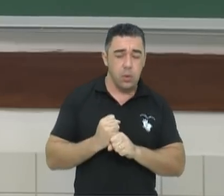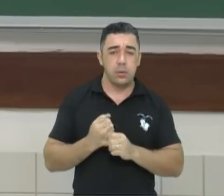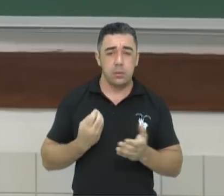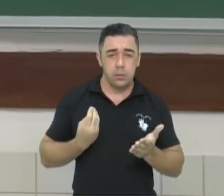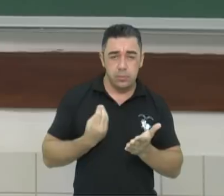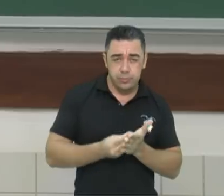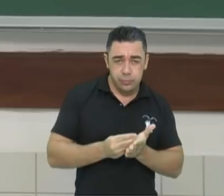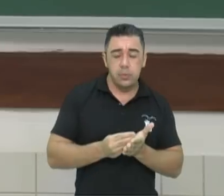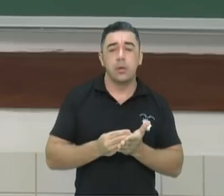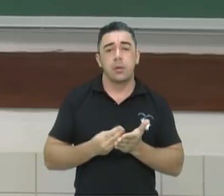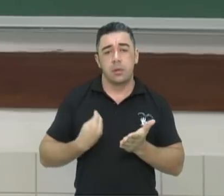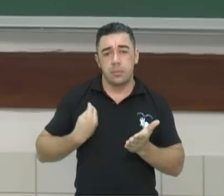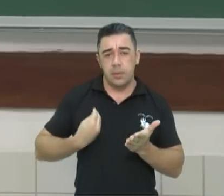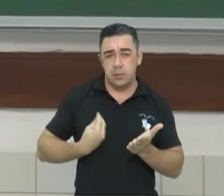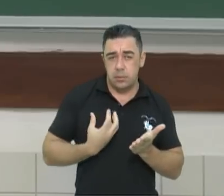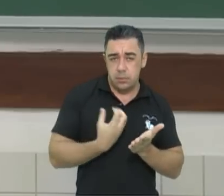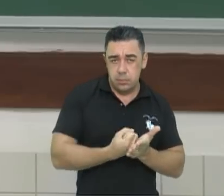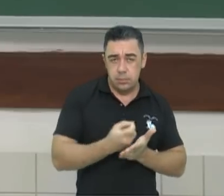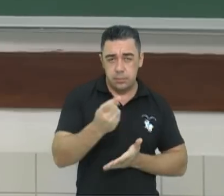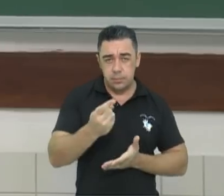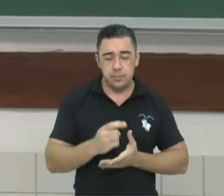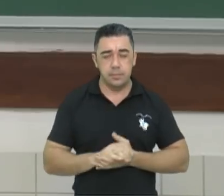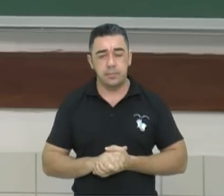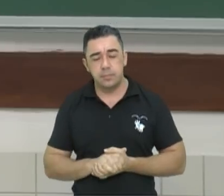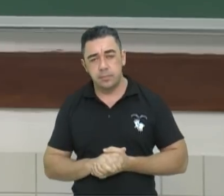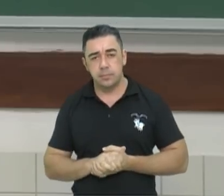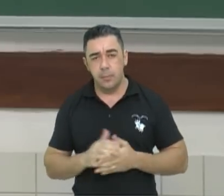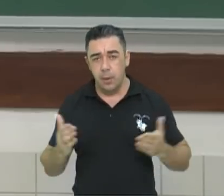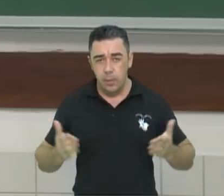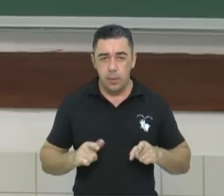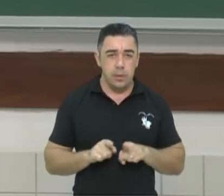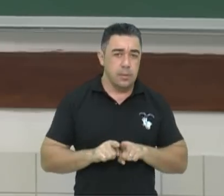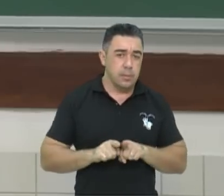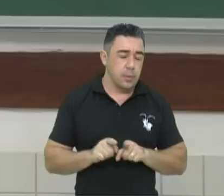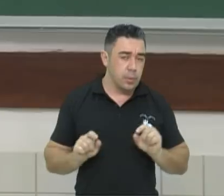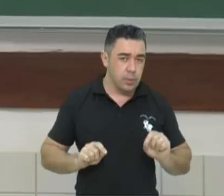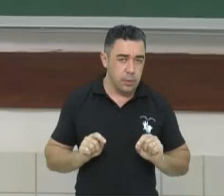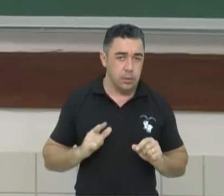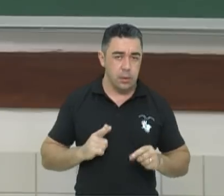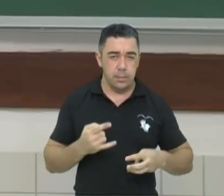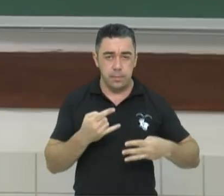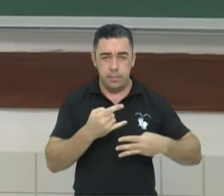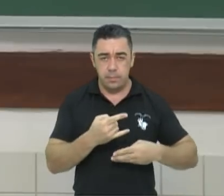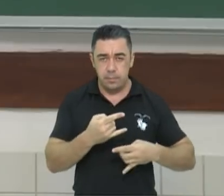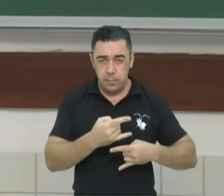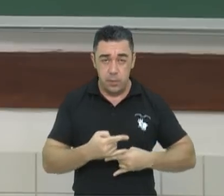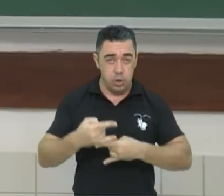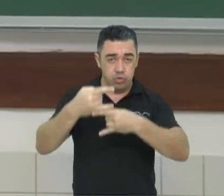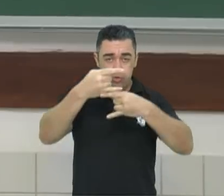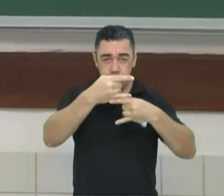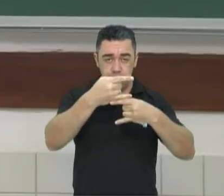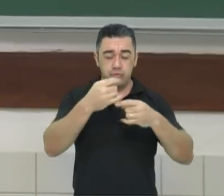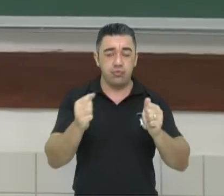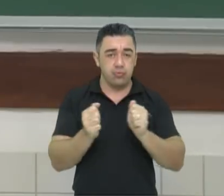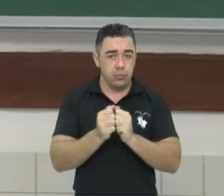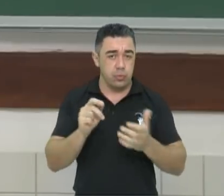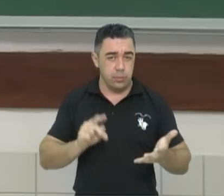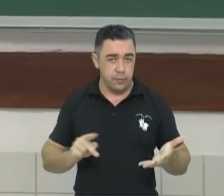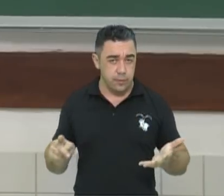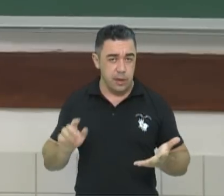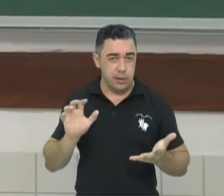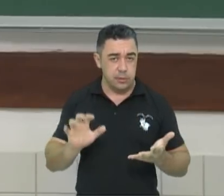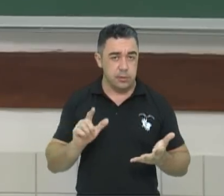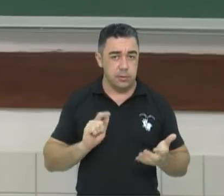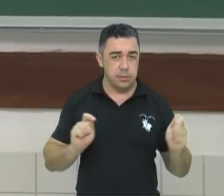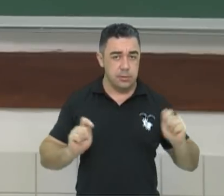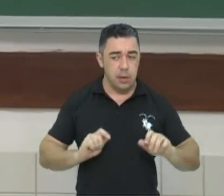atribuir nota e presença. E agora também nós temos o Meet com nossos professores. Assim é um